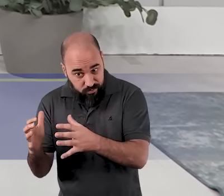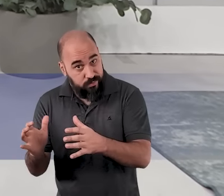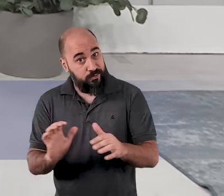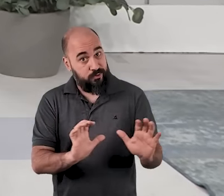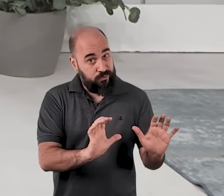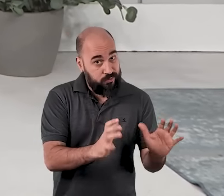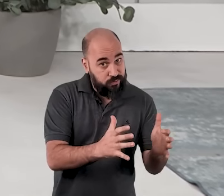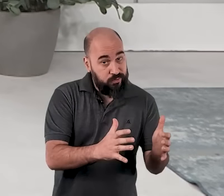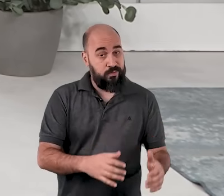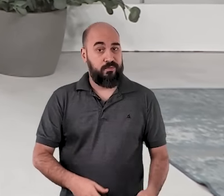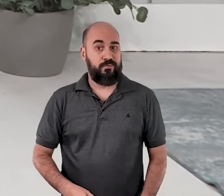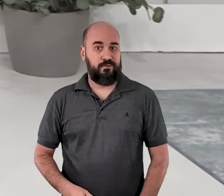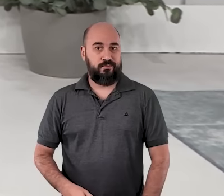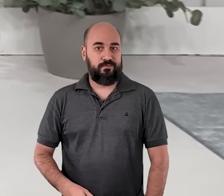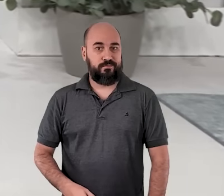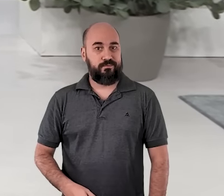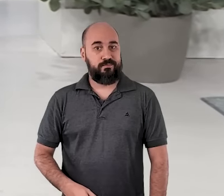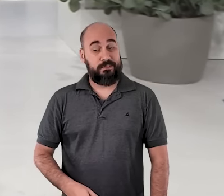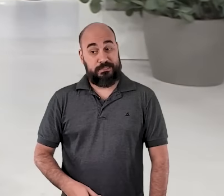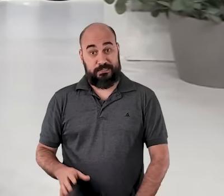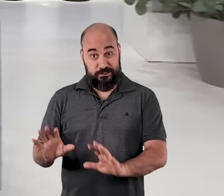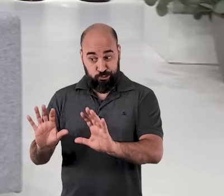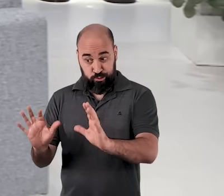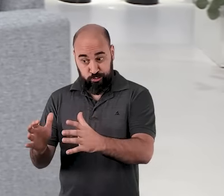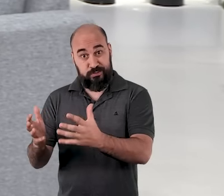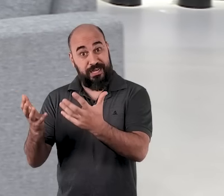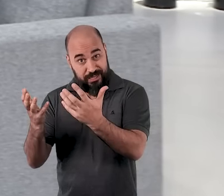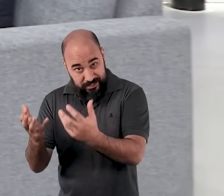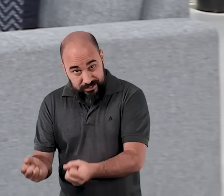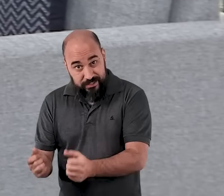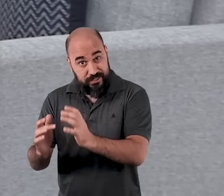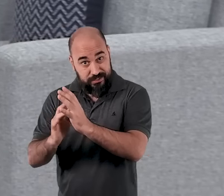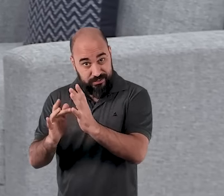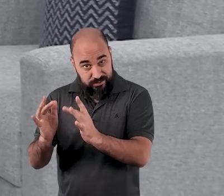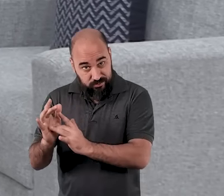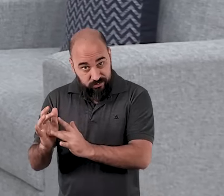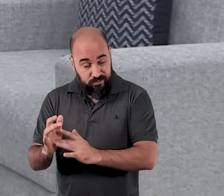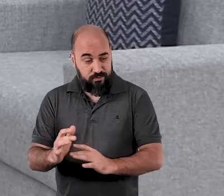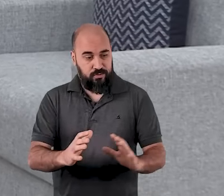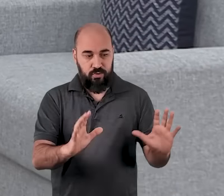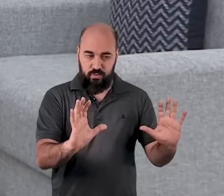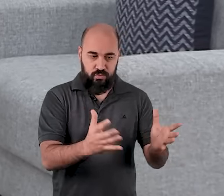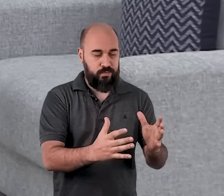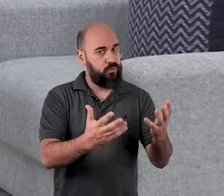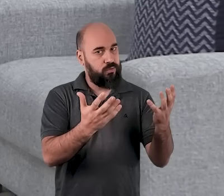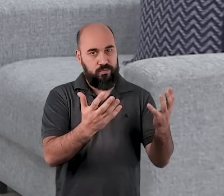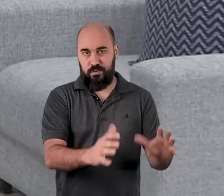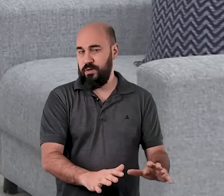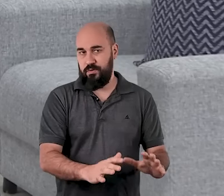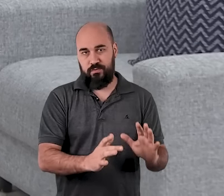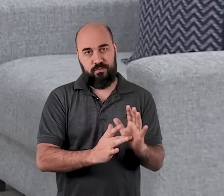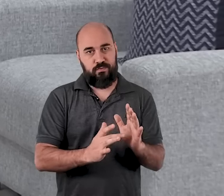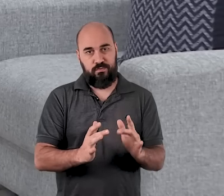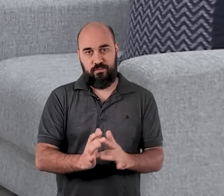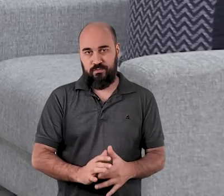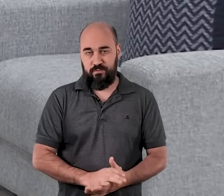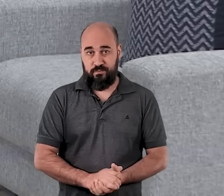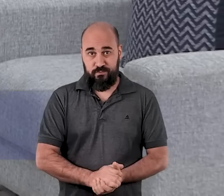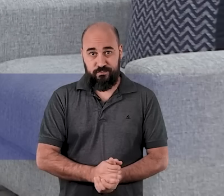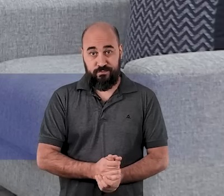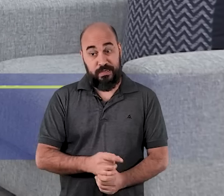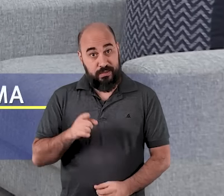homens representam duas classes de pessoas que ao longo da história se revelam. Aqueles que são sensíveis à voz de Deus,